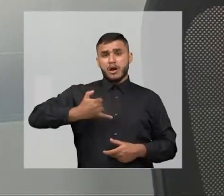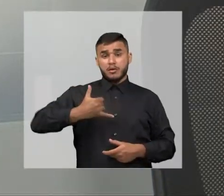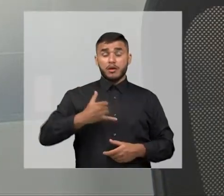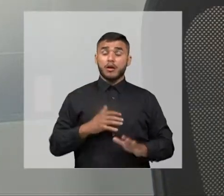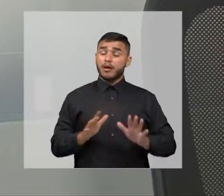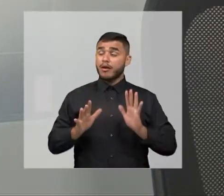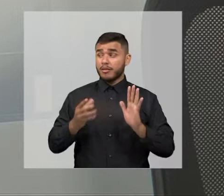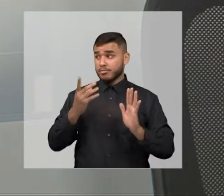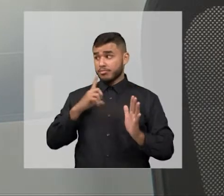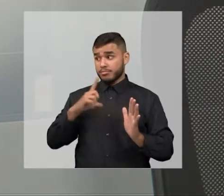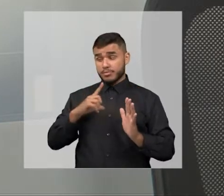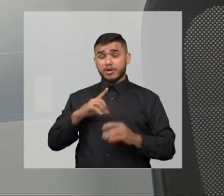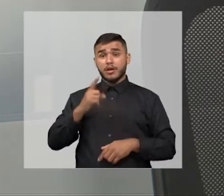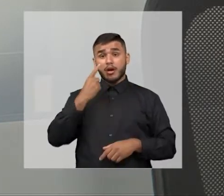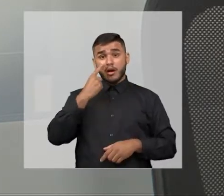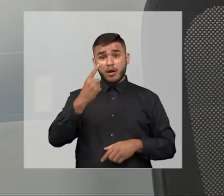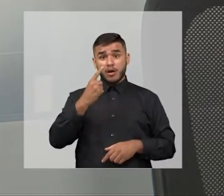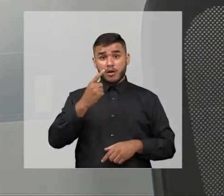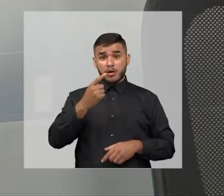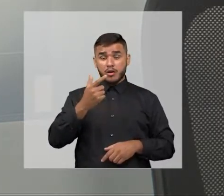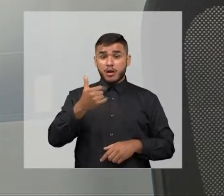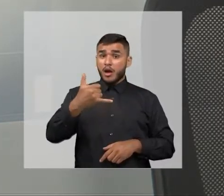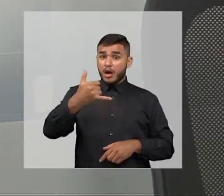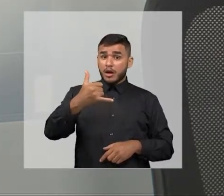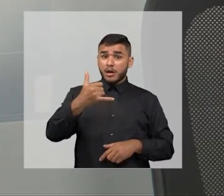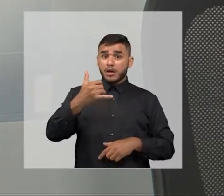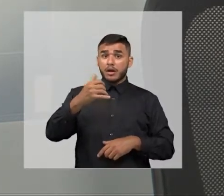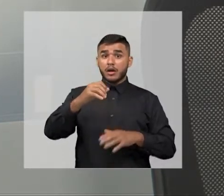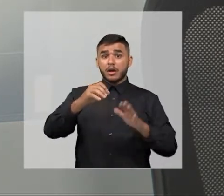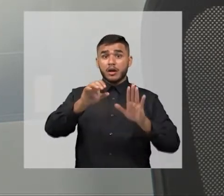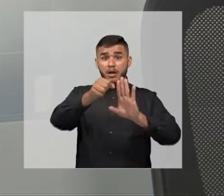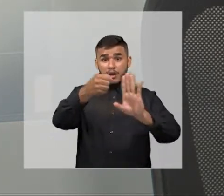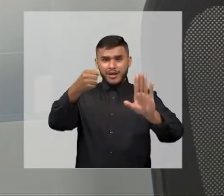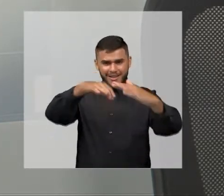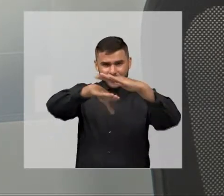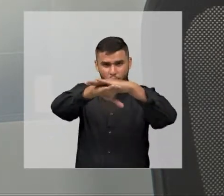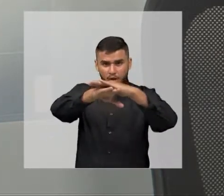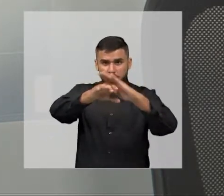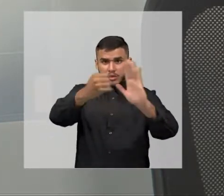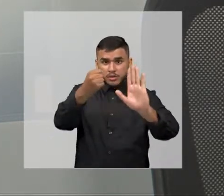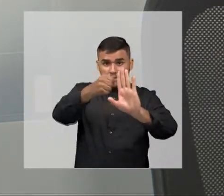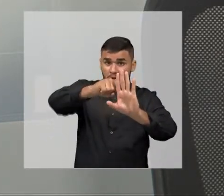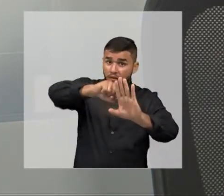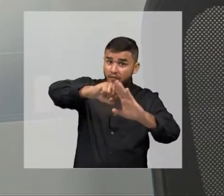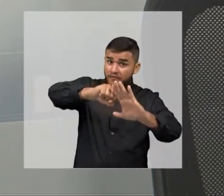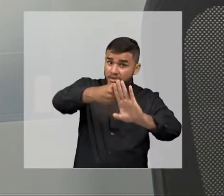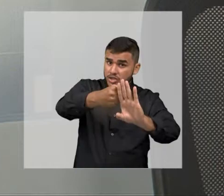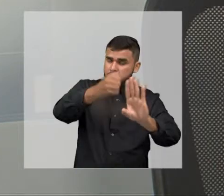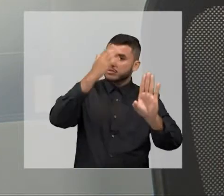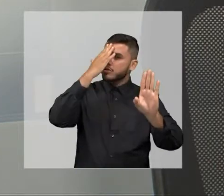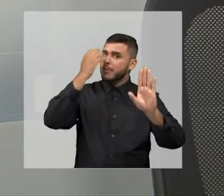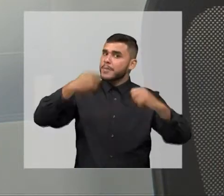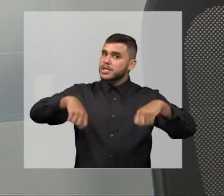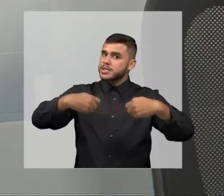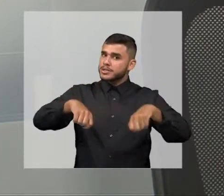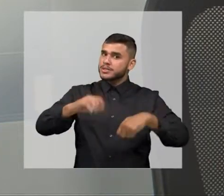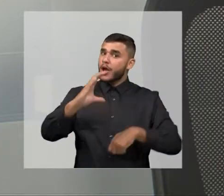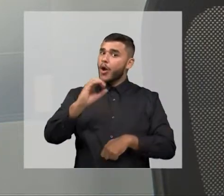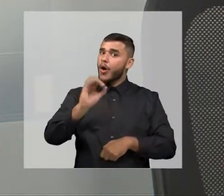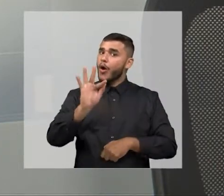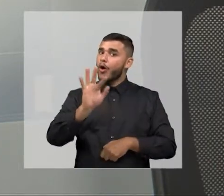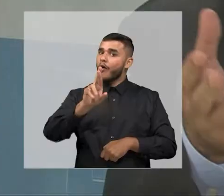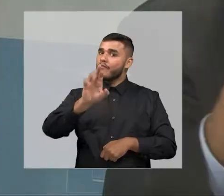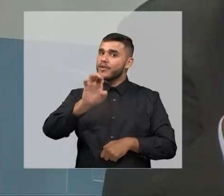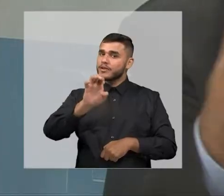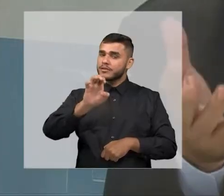colocou no decreto? Que o revólver tem que estar dentro do cofre. Se você tiver em casa uma criança, um deficiente, isso é a